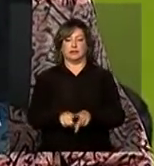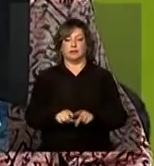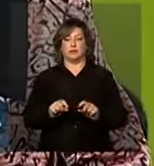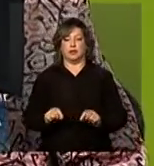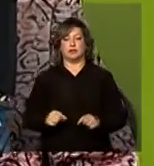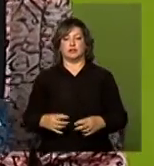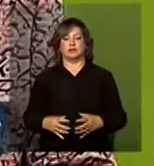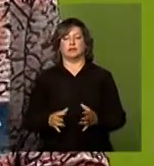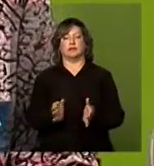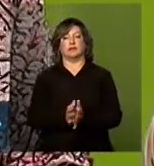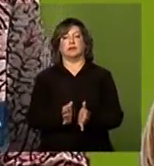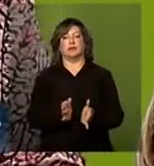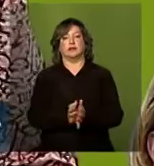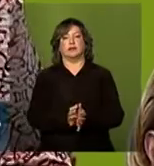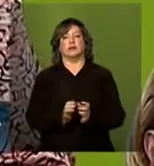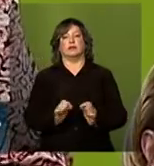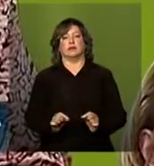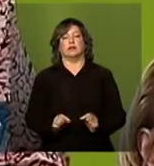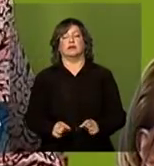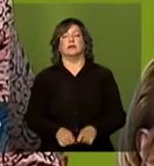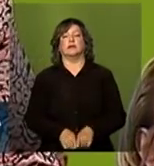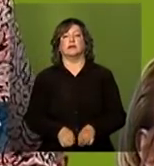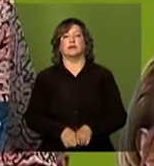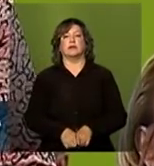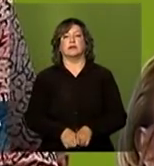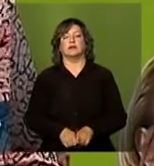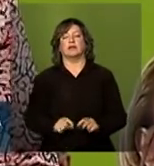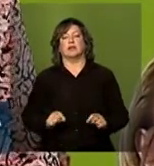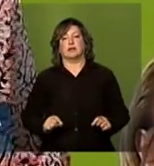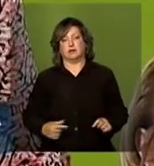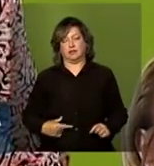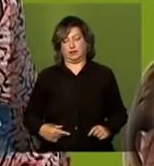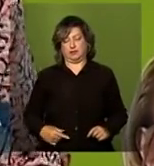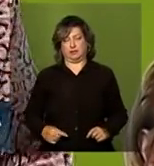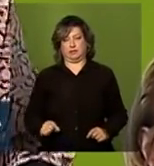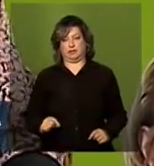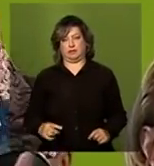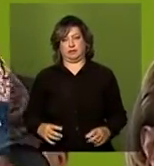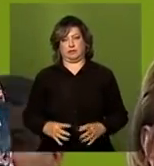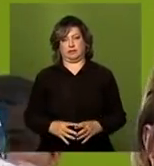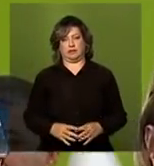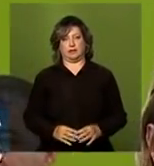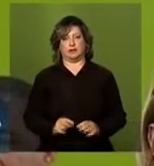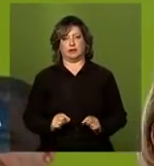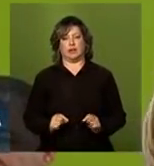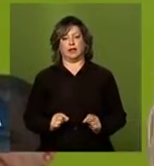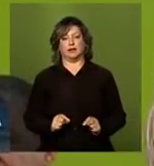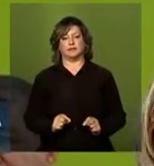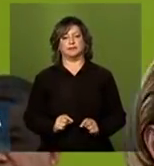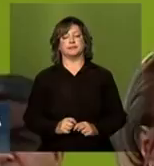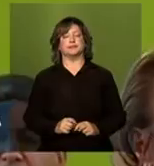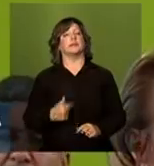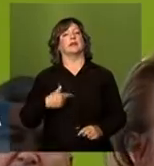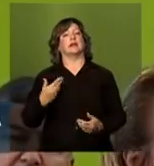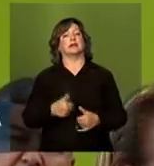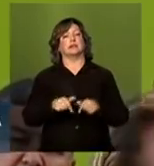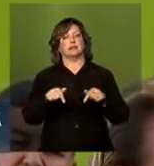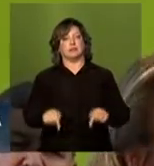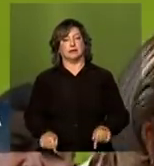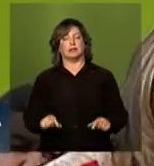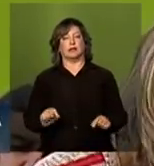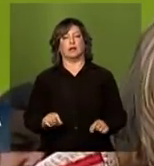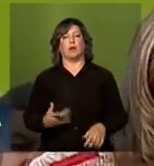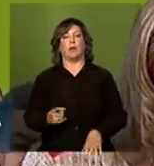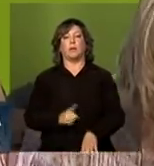Pronatec e finalmente eu queria dizer para vocês que foi um prazer imenso dessa vez está aqui no